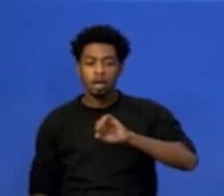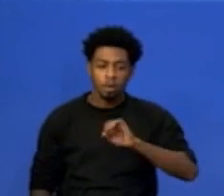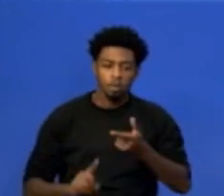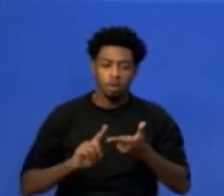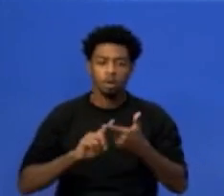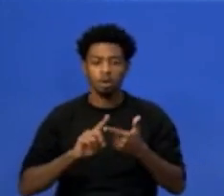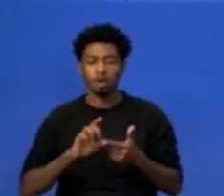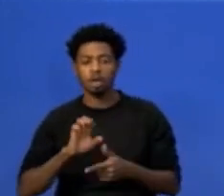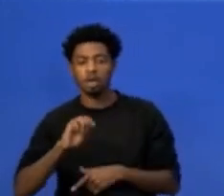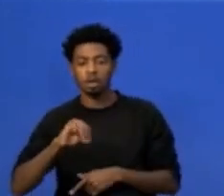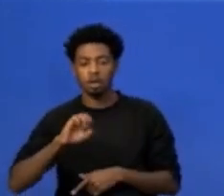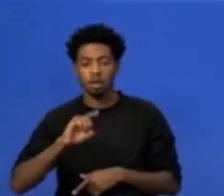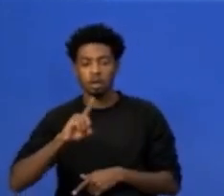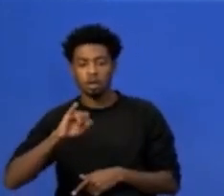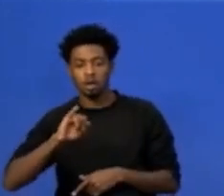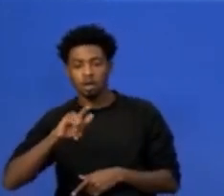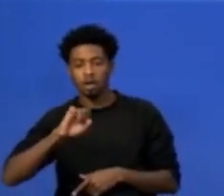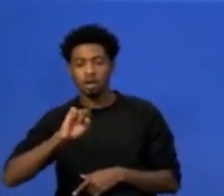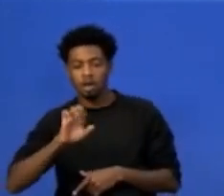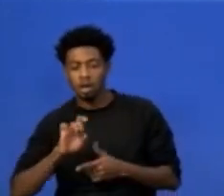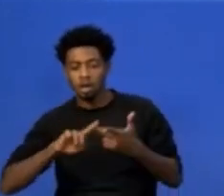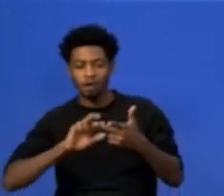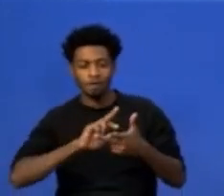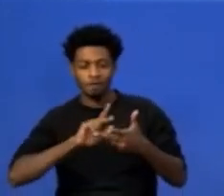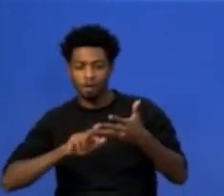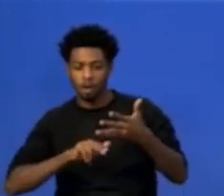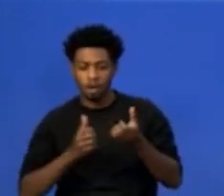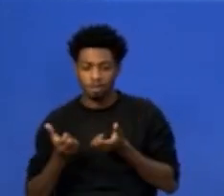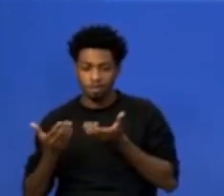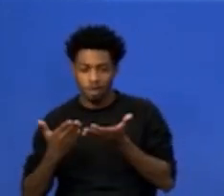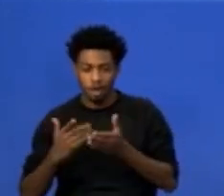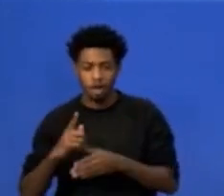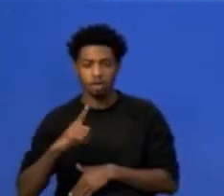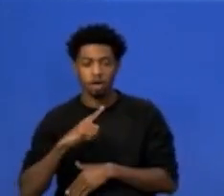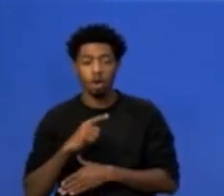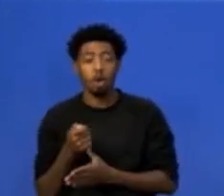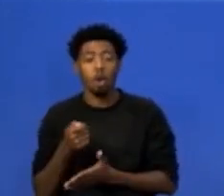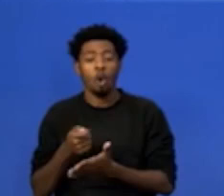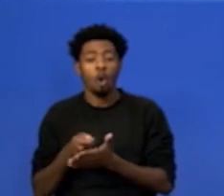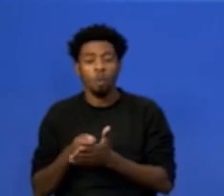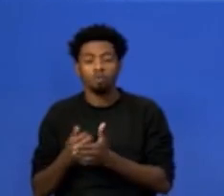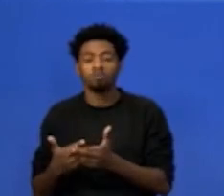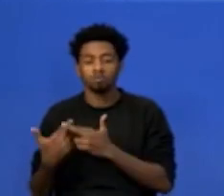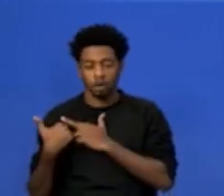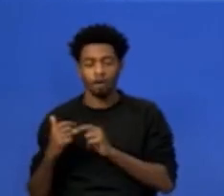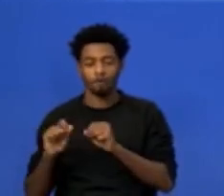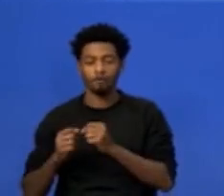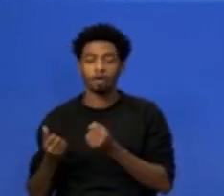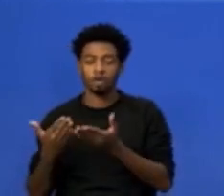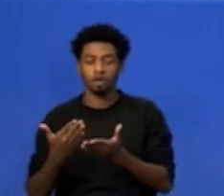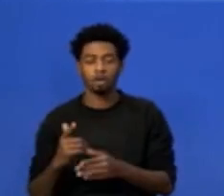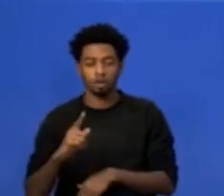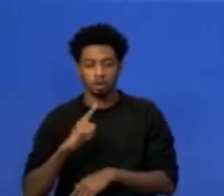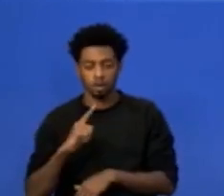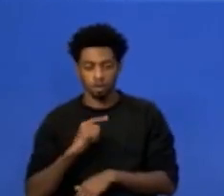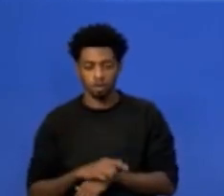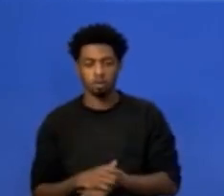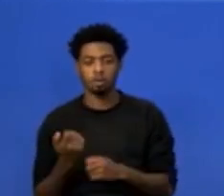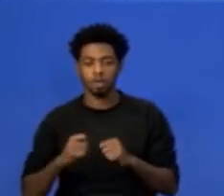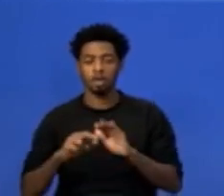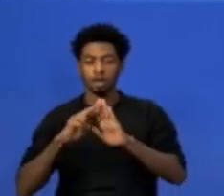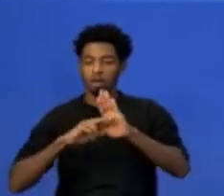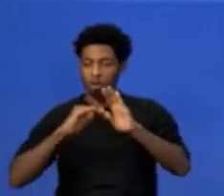essas garantias, tudo isso que é oferecido pelo plano de saúde também deve ser